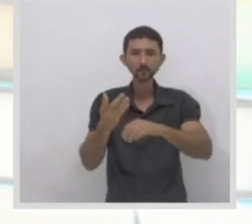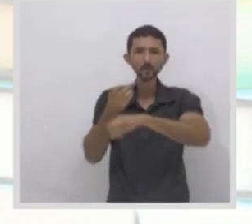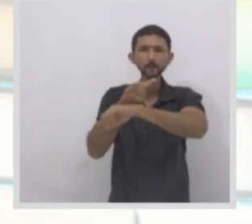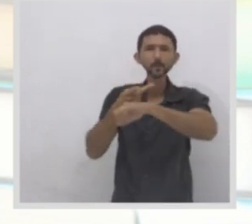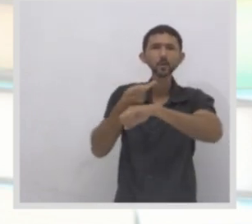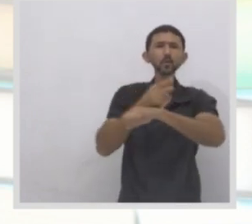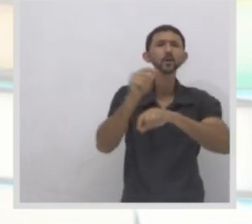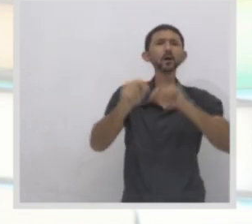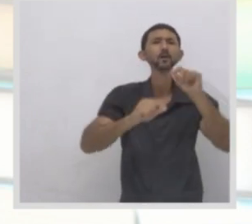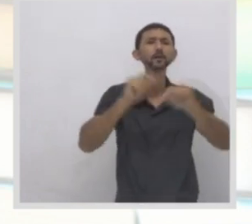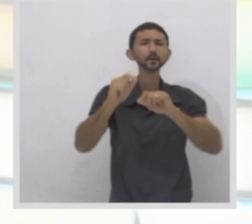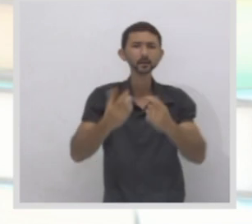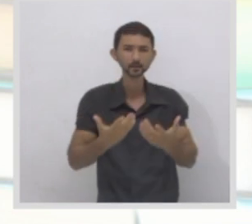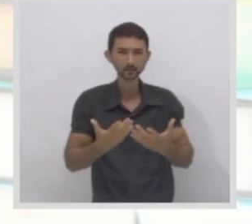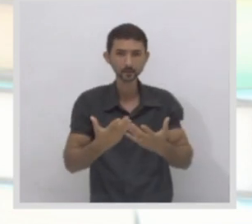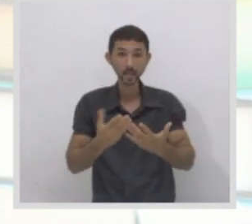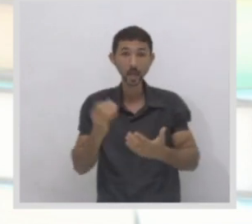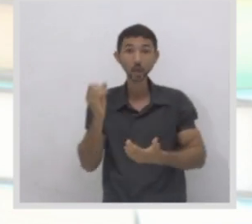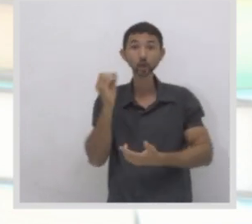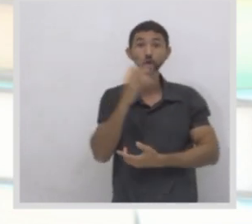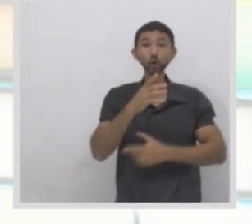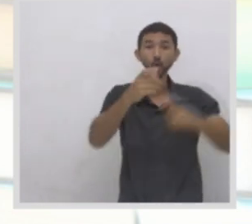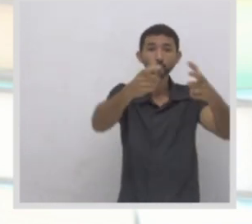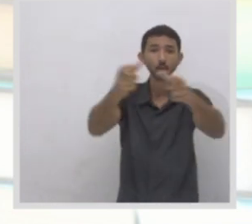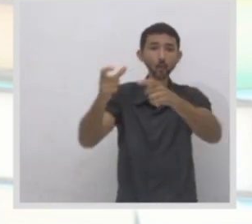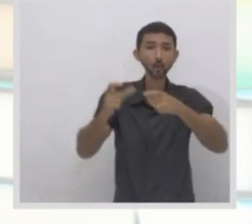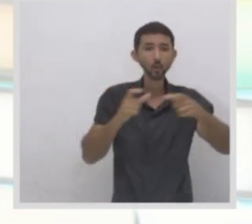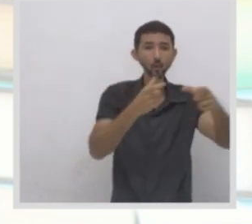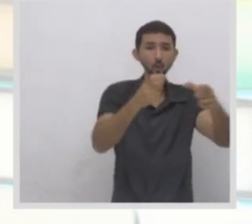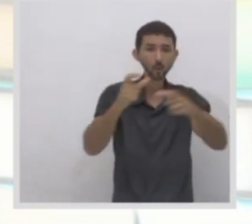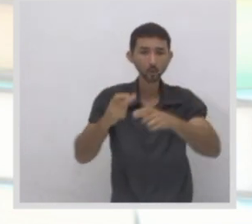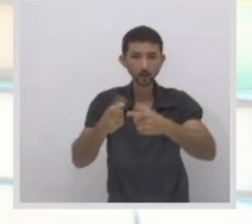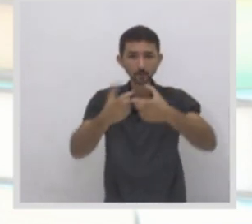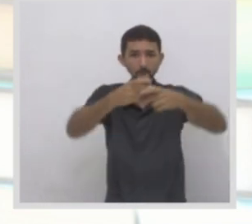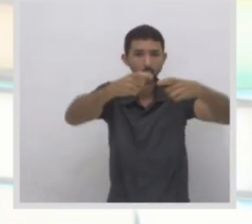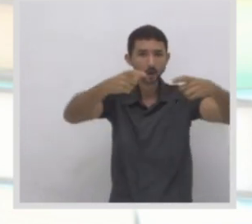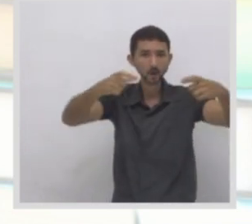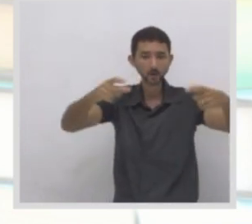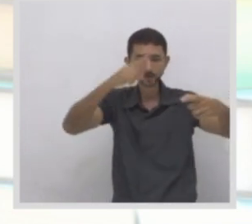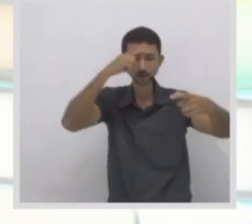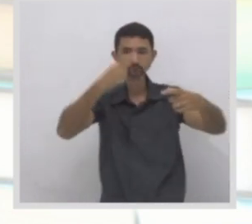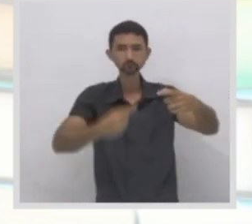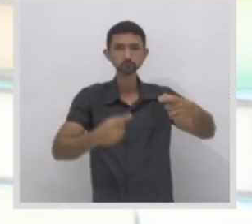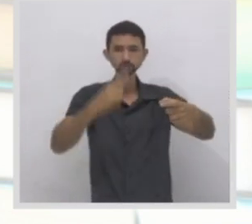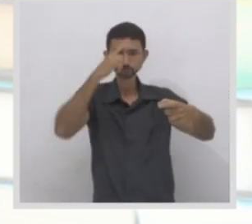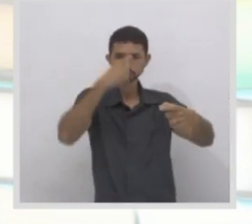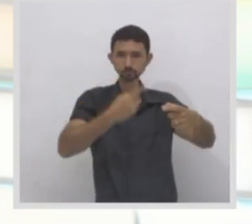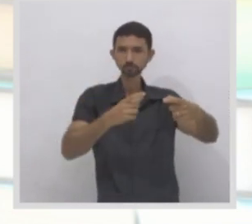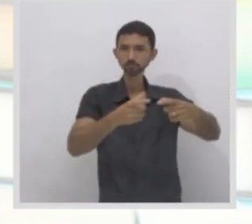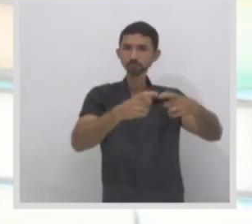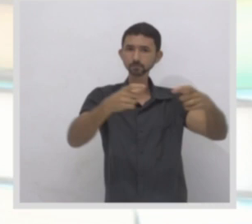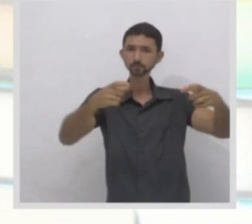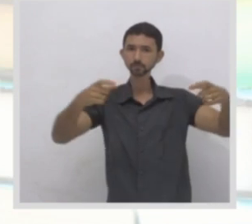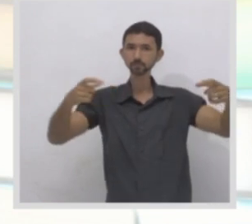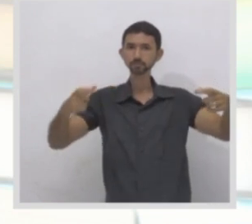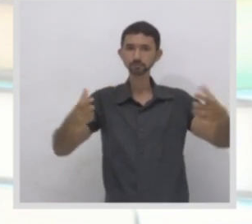quê? Novos territórios, né, para ampliar o seu poder,